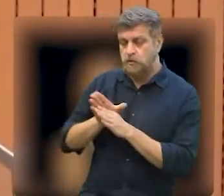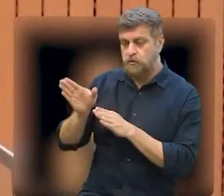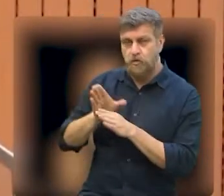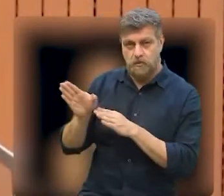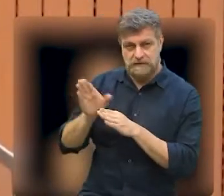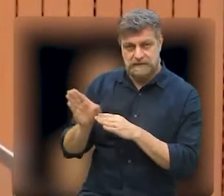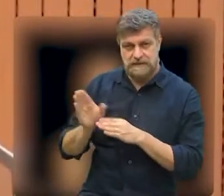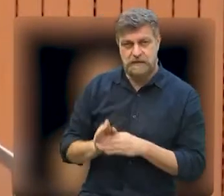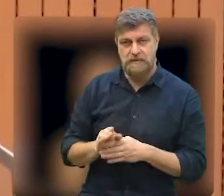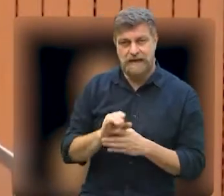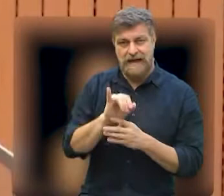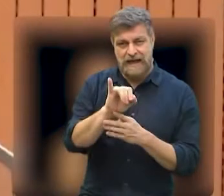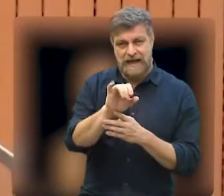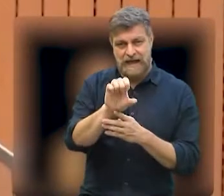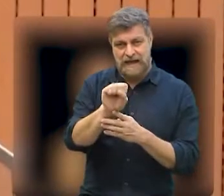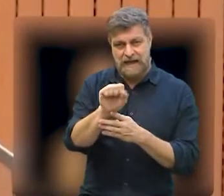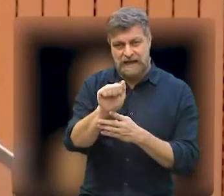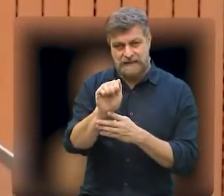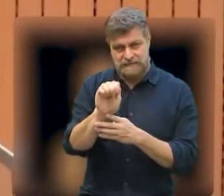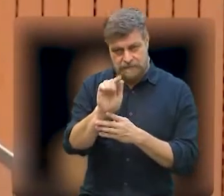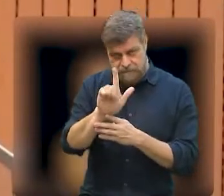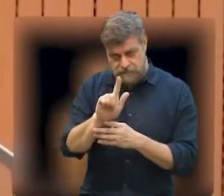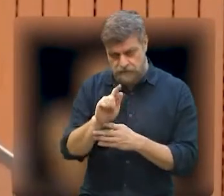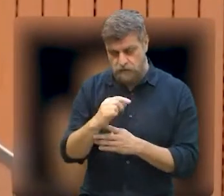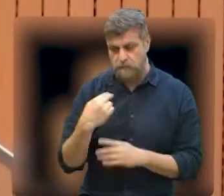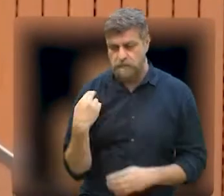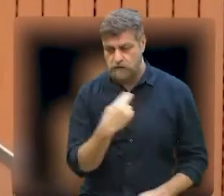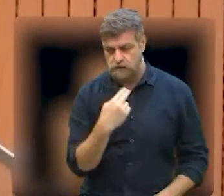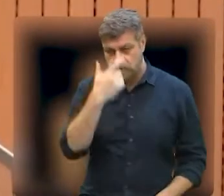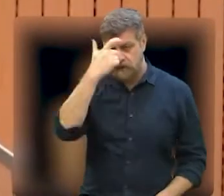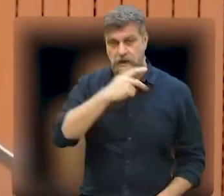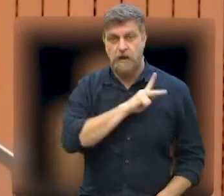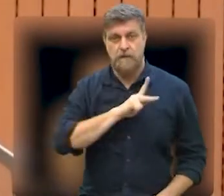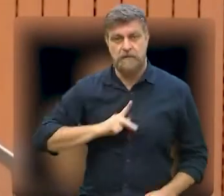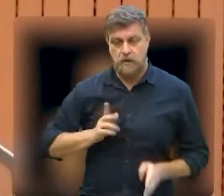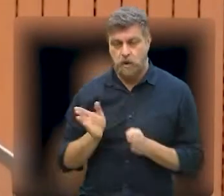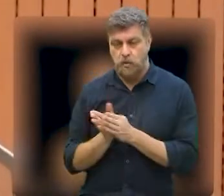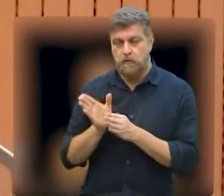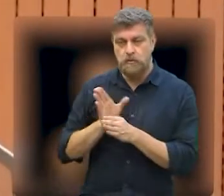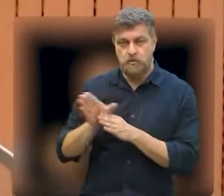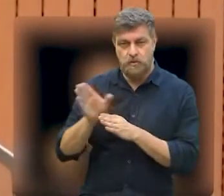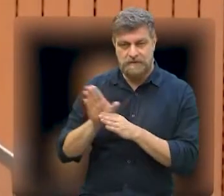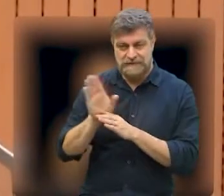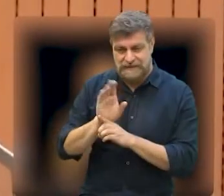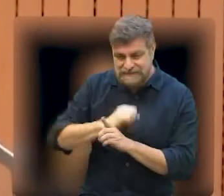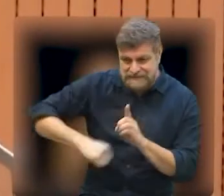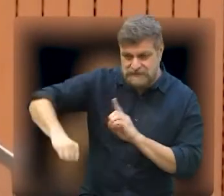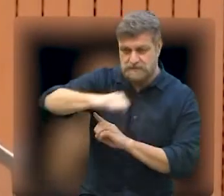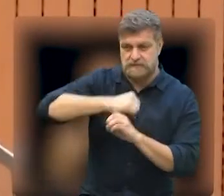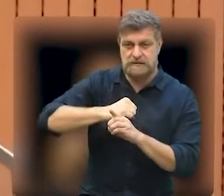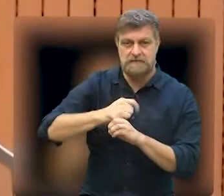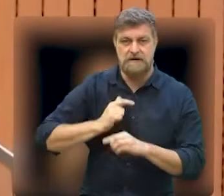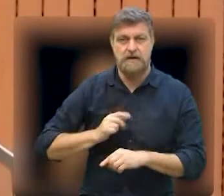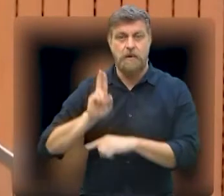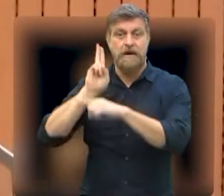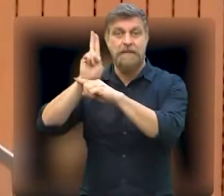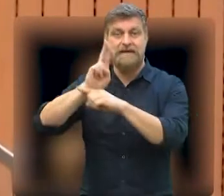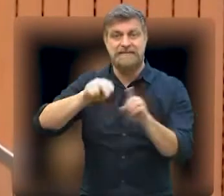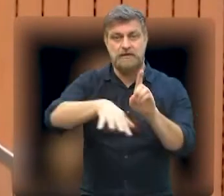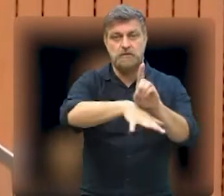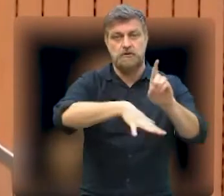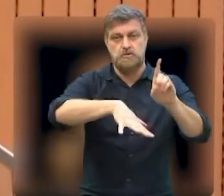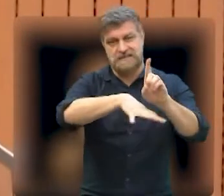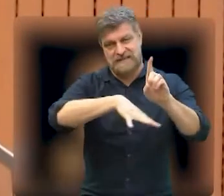Campinas, Isabel Almeida. Me chamo Isabel, estou presidente do CMAS, representando a sociedade